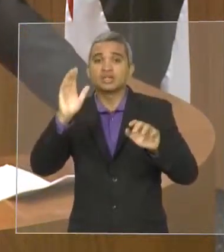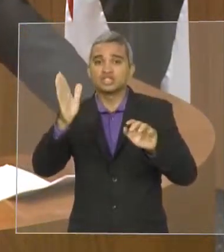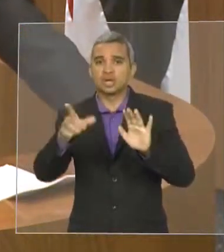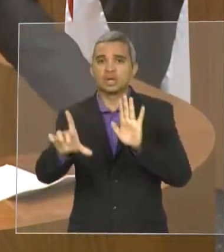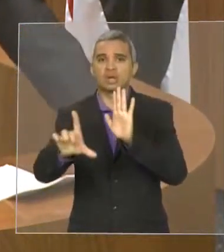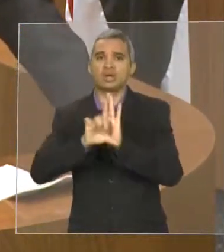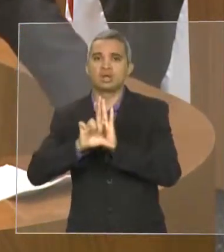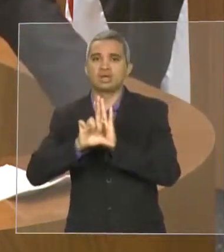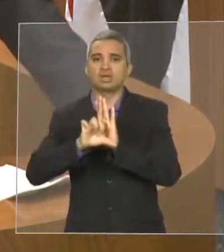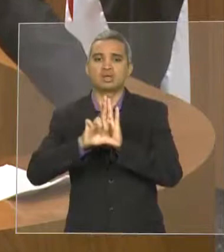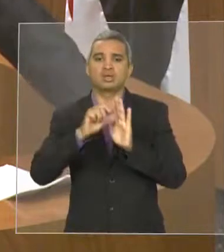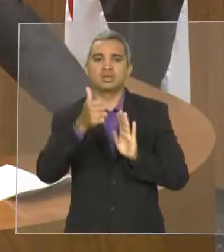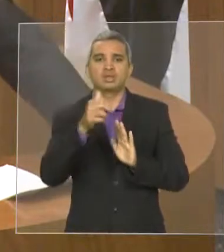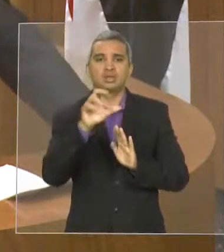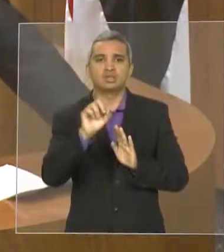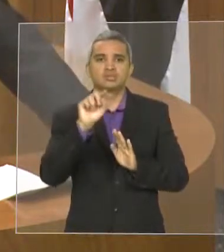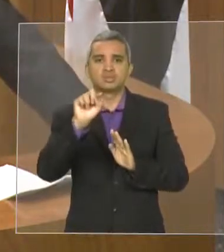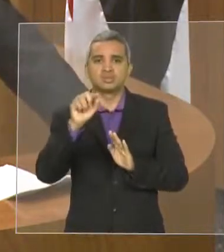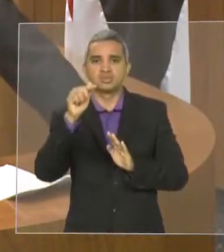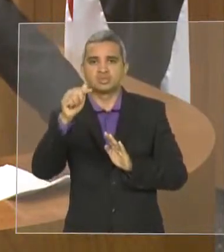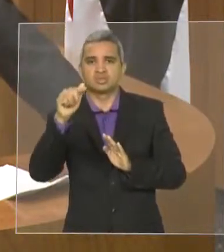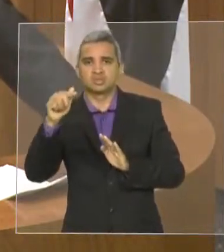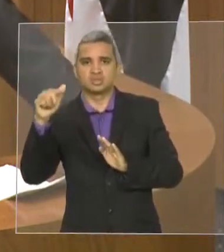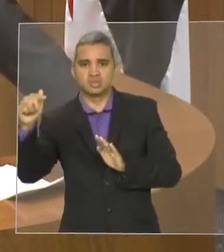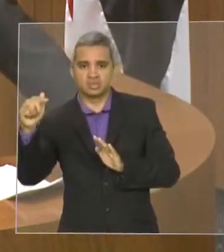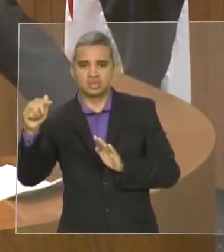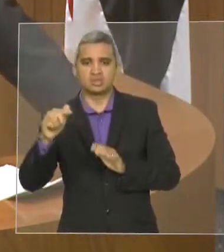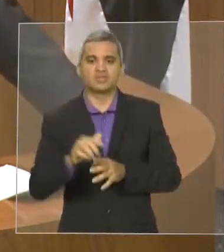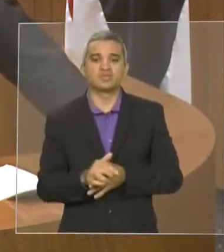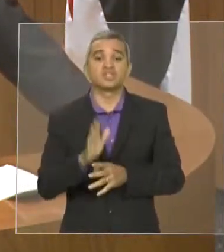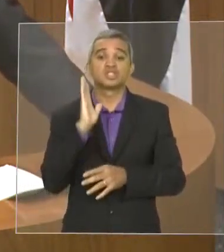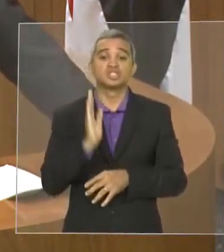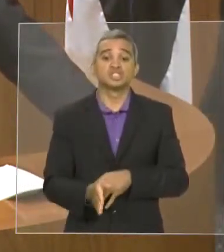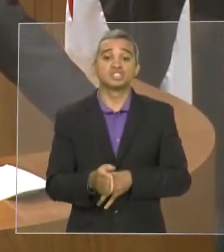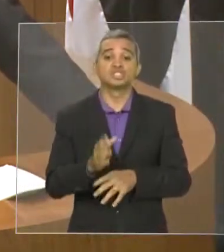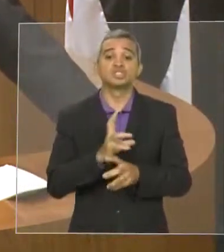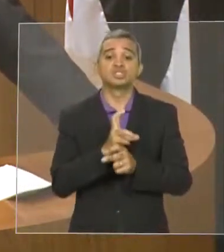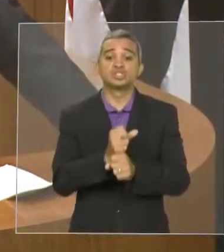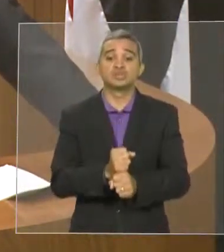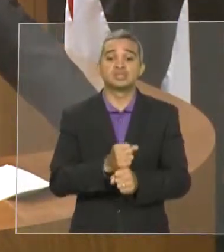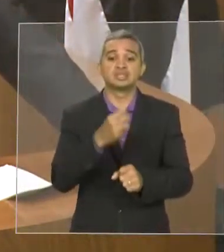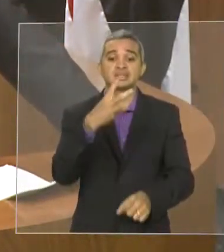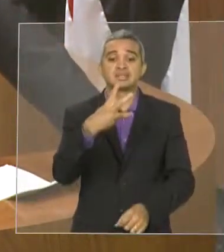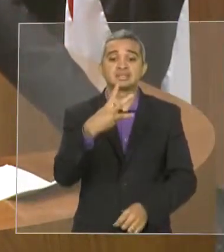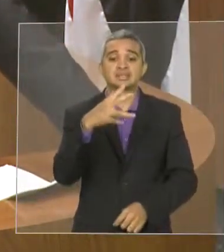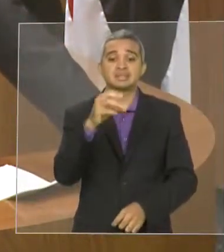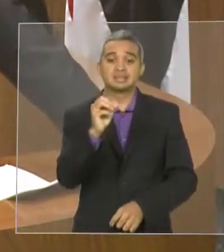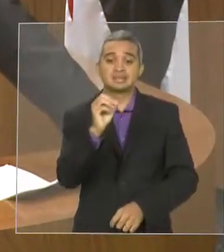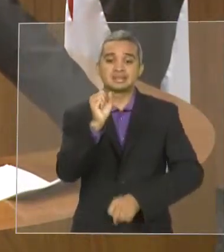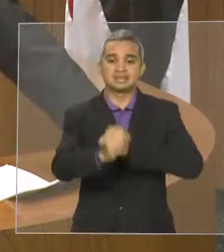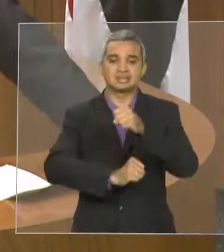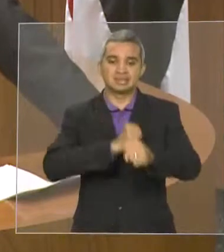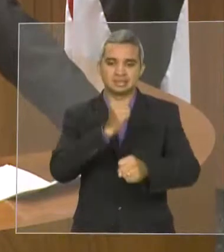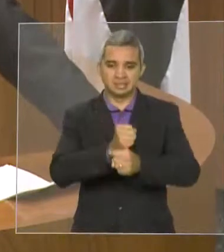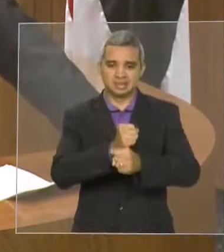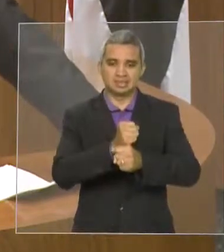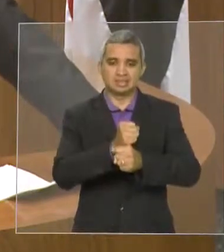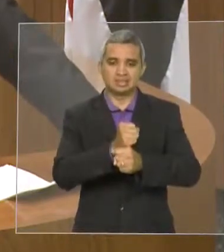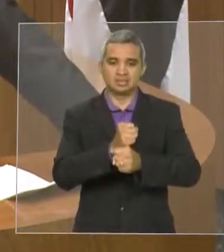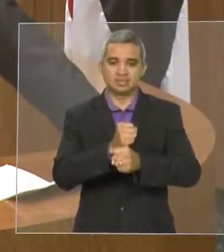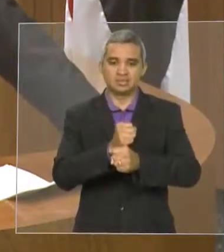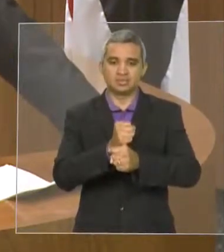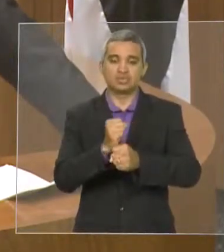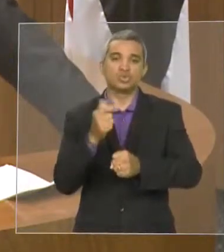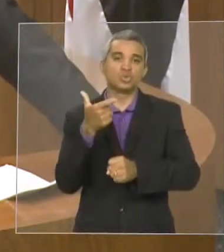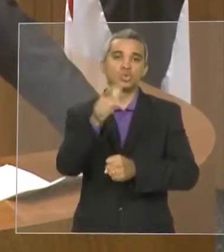10.677, que estabeleceu 30 anos de incentivo e de isenção do ICMS para empreendimentos de outros